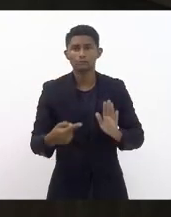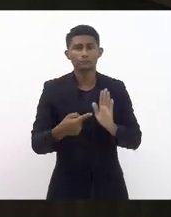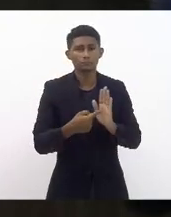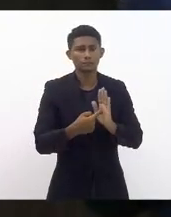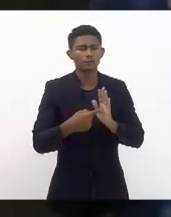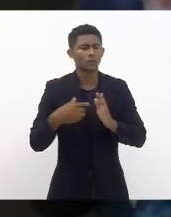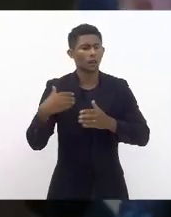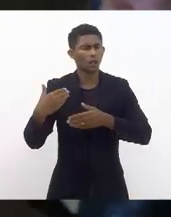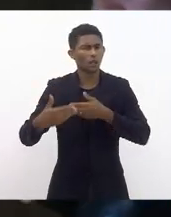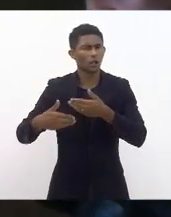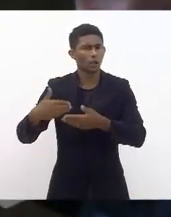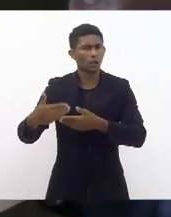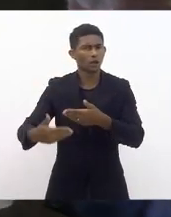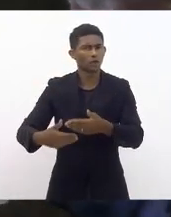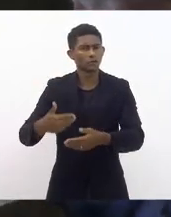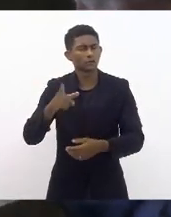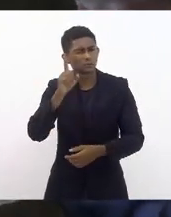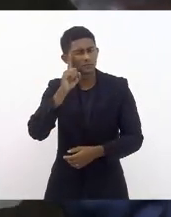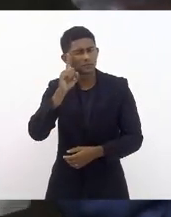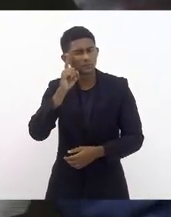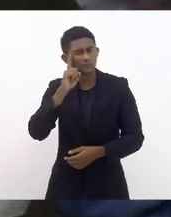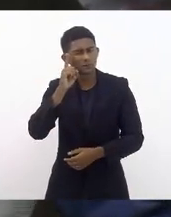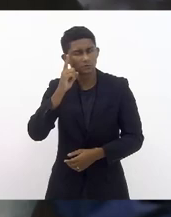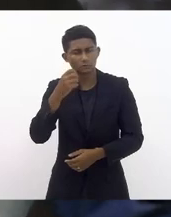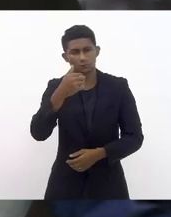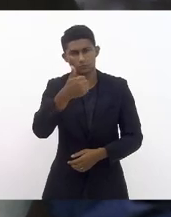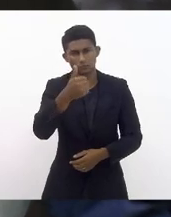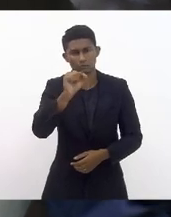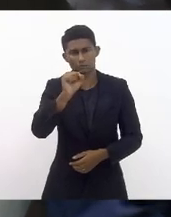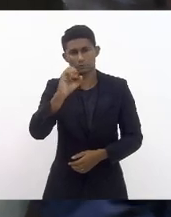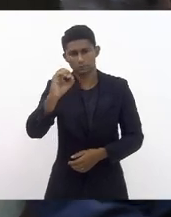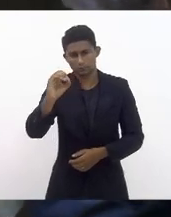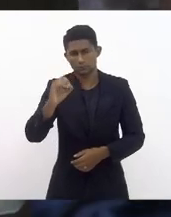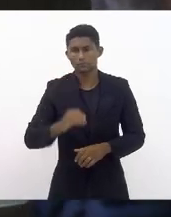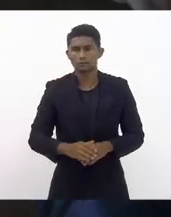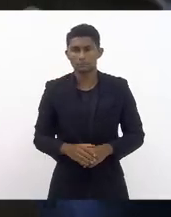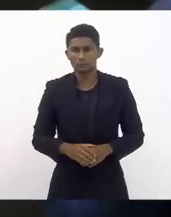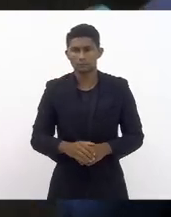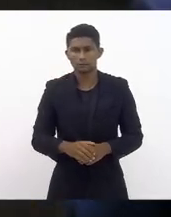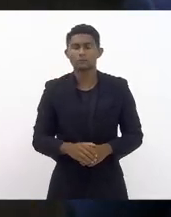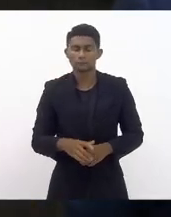postergados por 180 dias. E isso foi alvo de